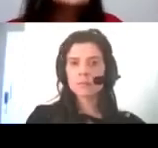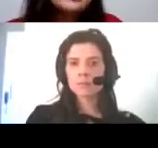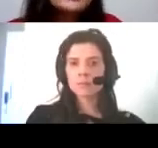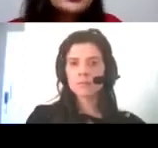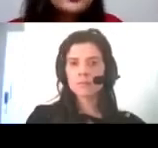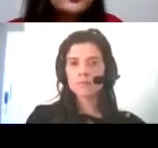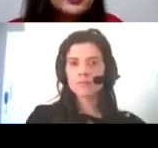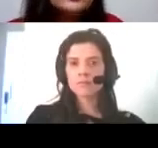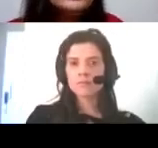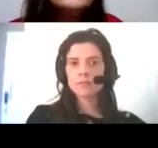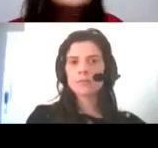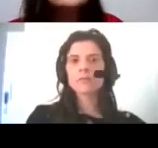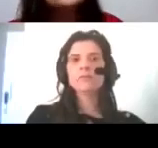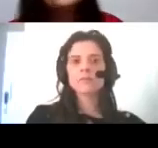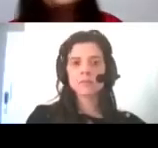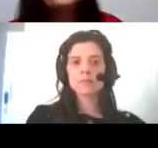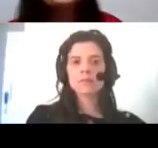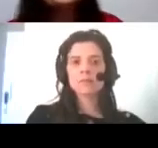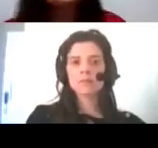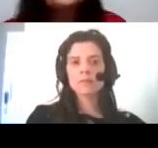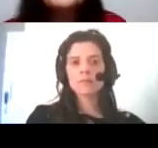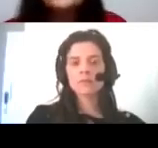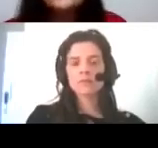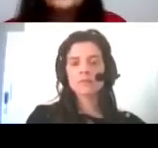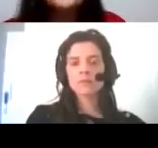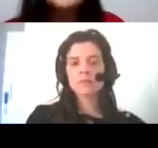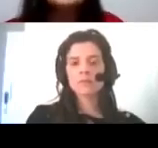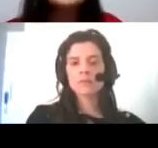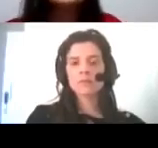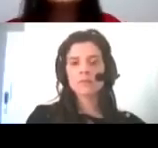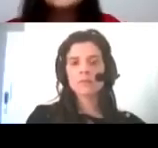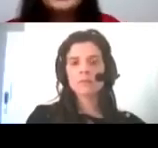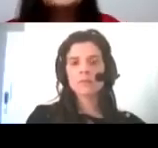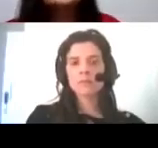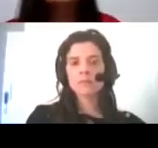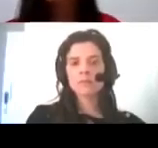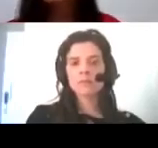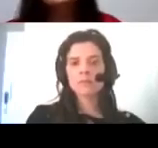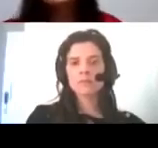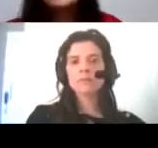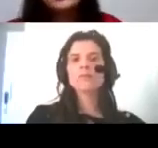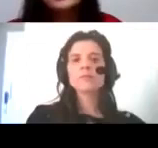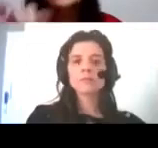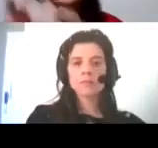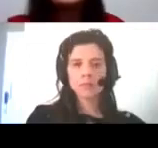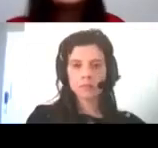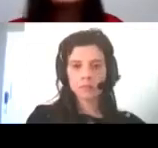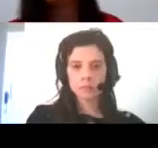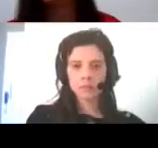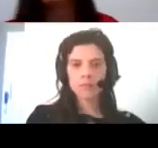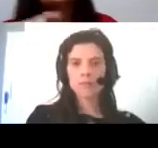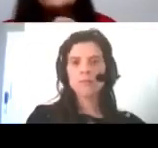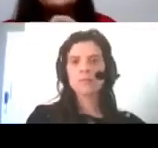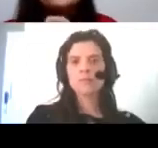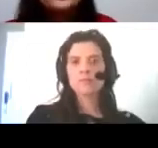Então, no site da prefeitura, eu posso pedir a informação ou por meio de internet, né? Tem lá, quando eu clicar